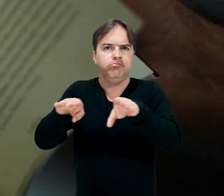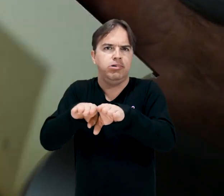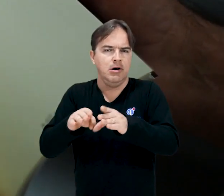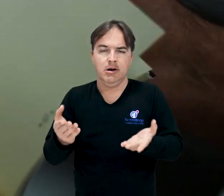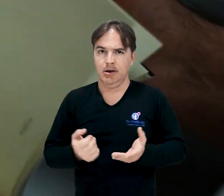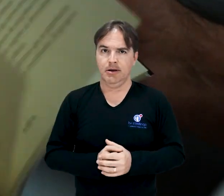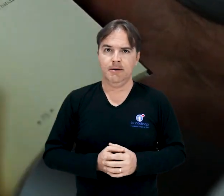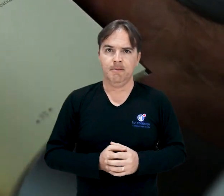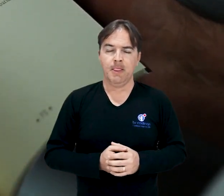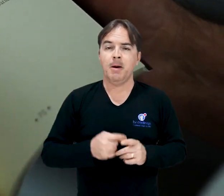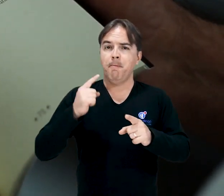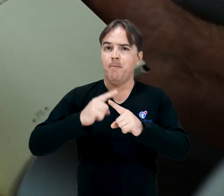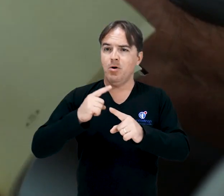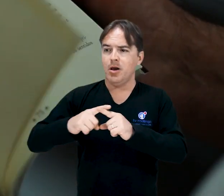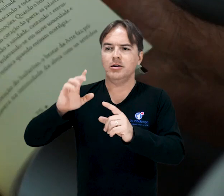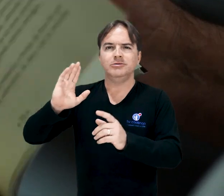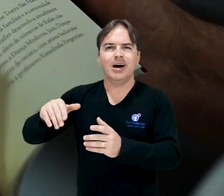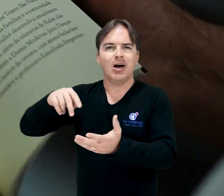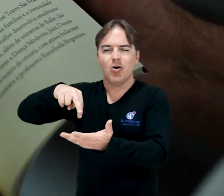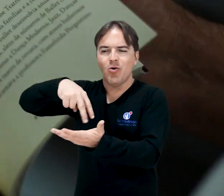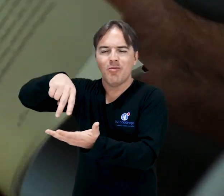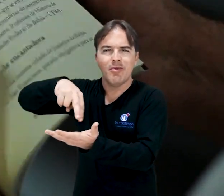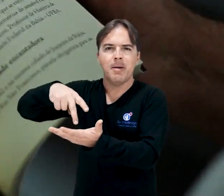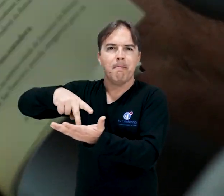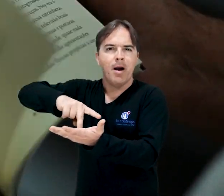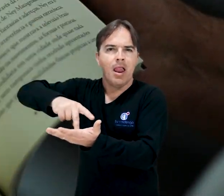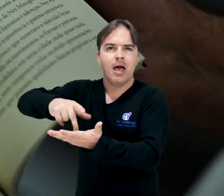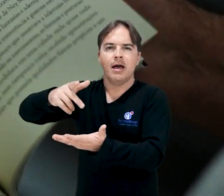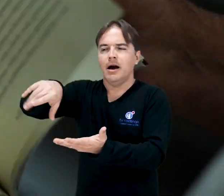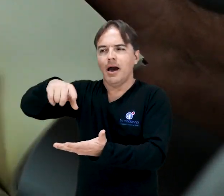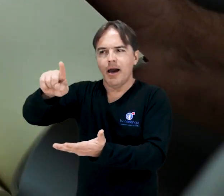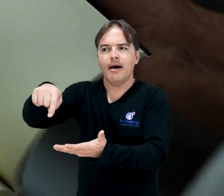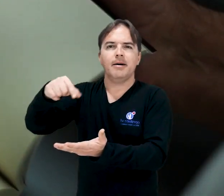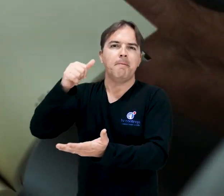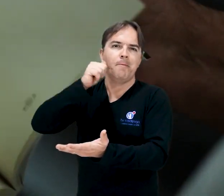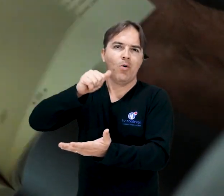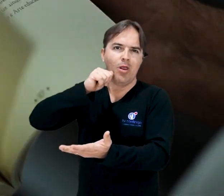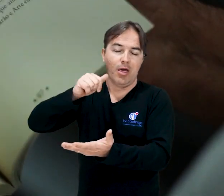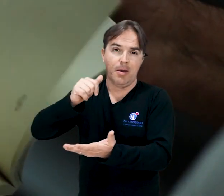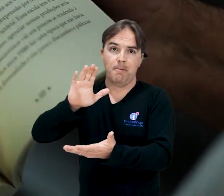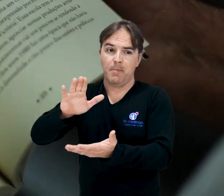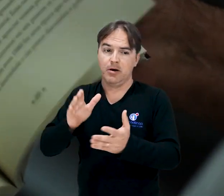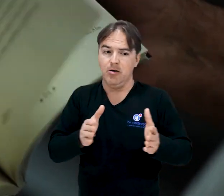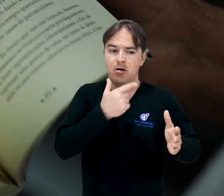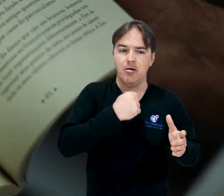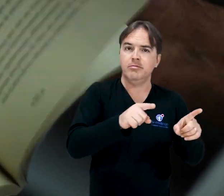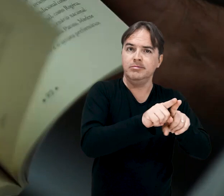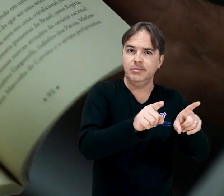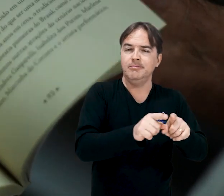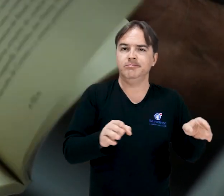dança clássica, uma arte considerada elitizada, através de diversos projetos